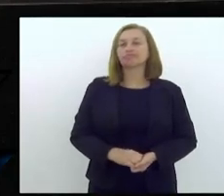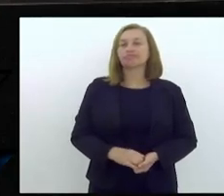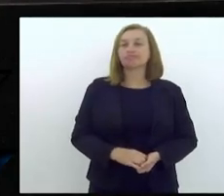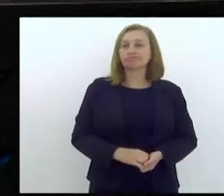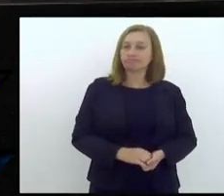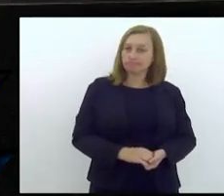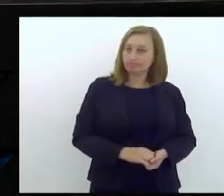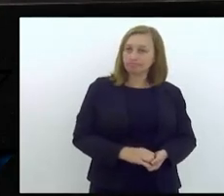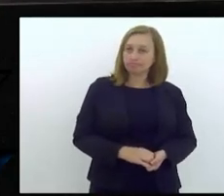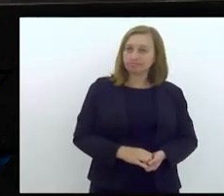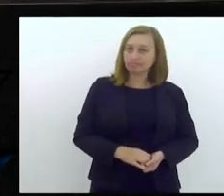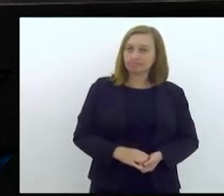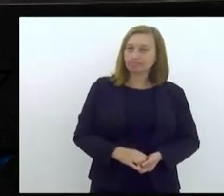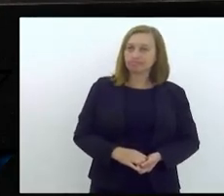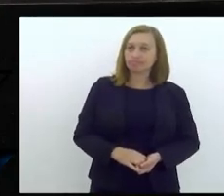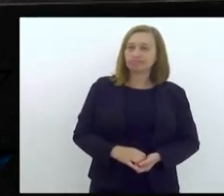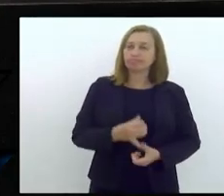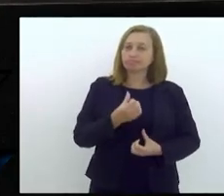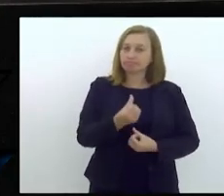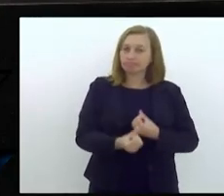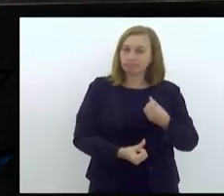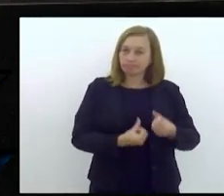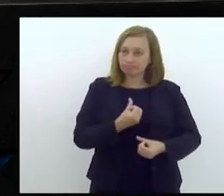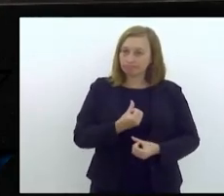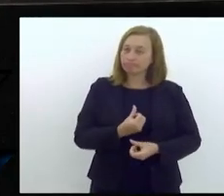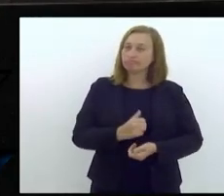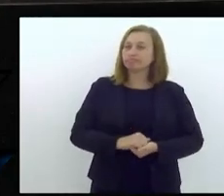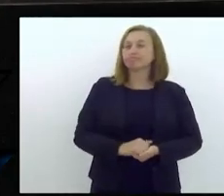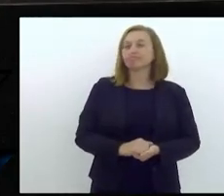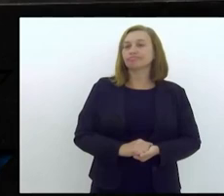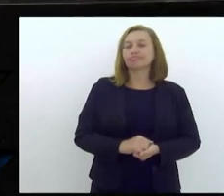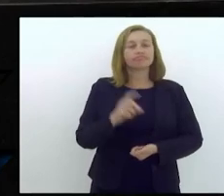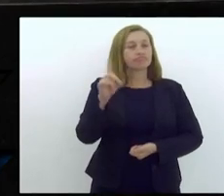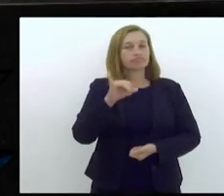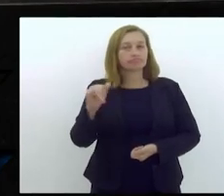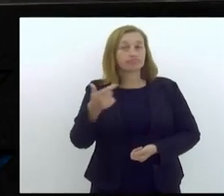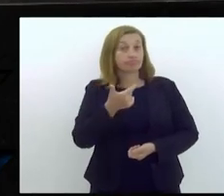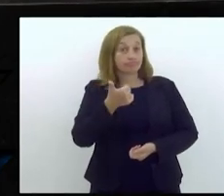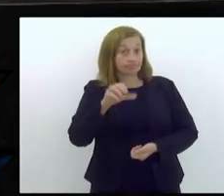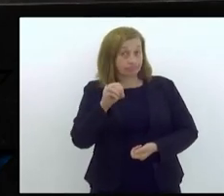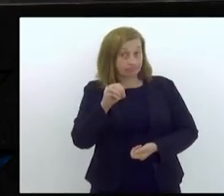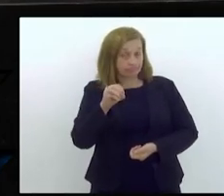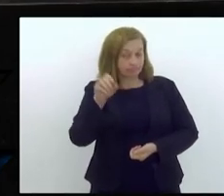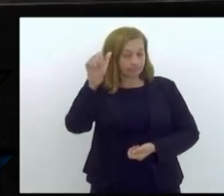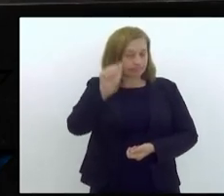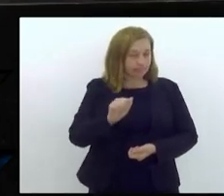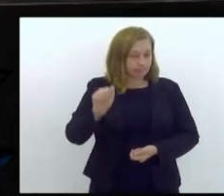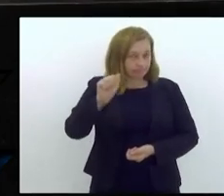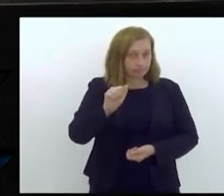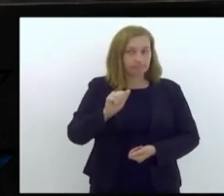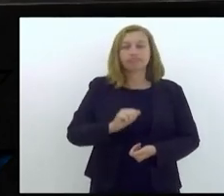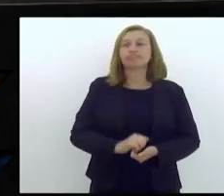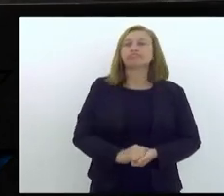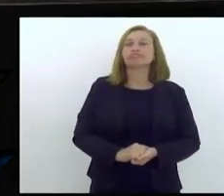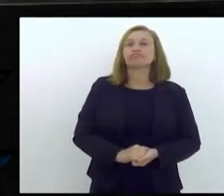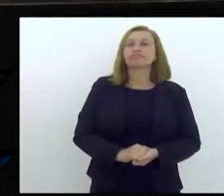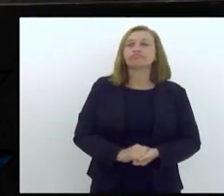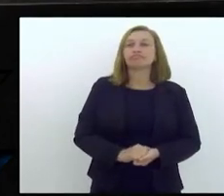aqui nesse segundo semestre nesse dia 10 de agosto